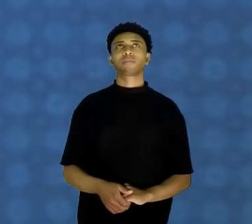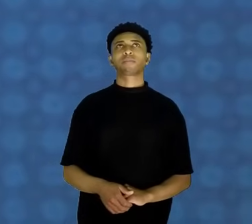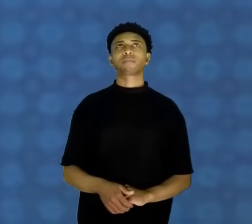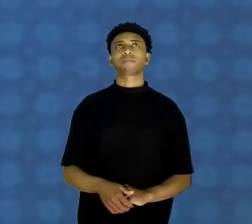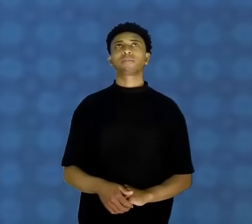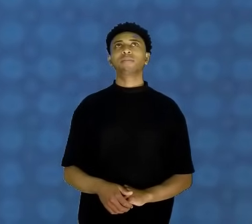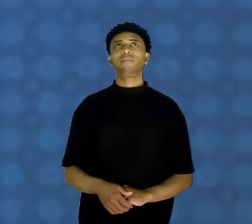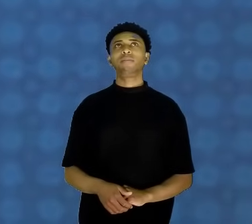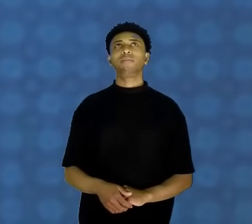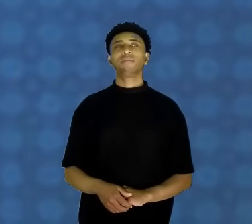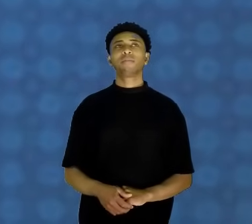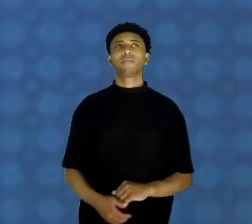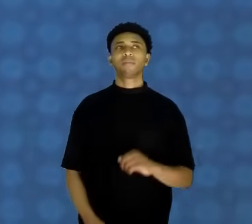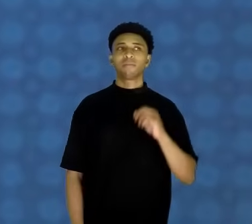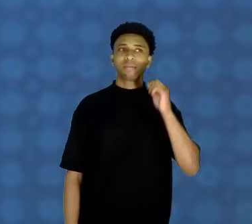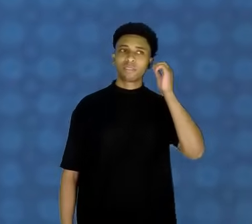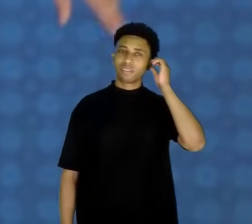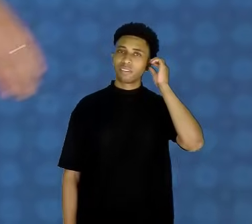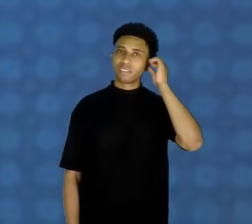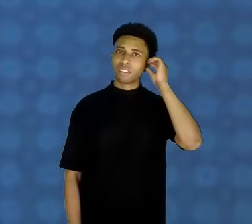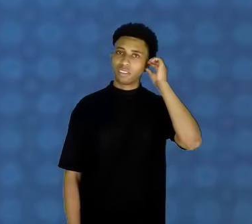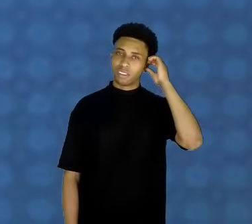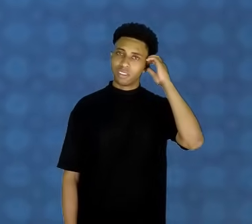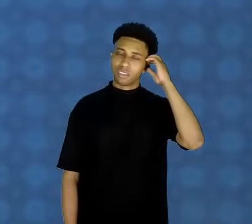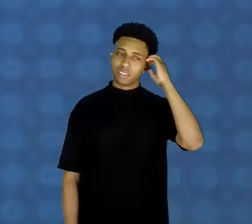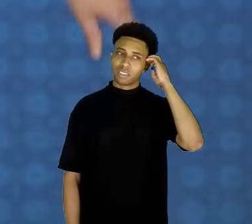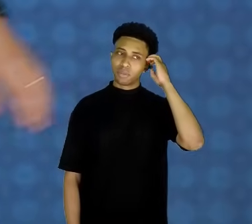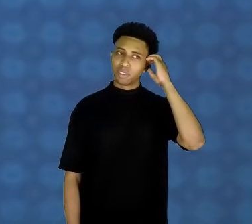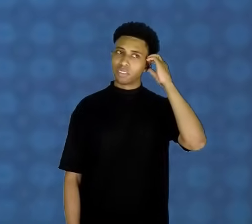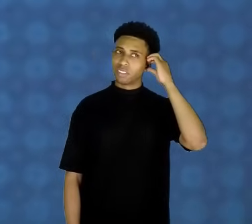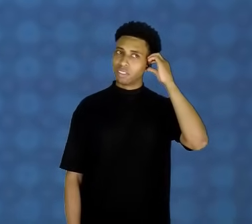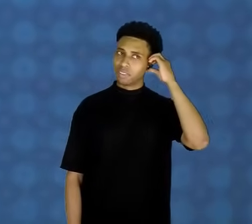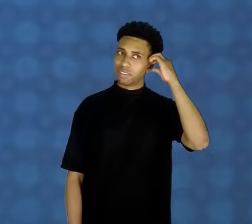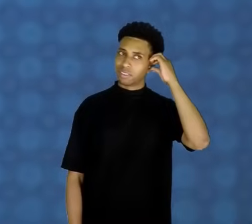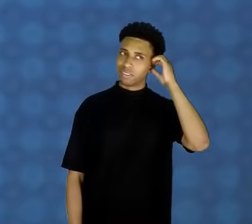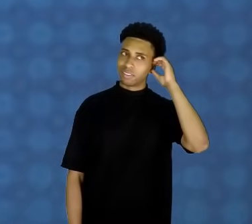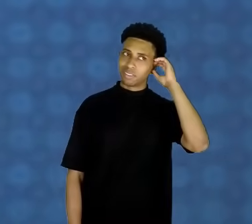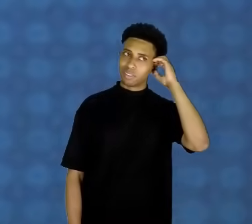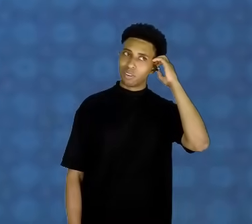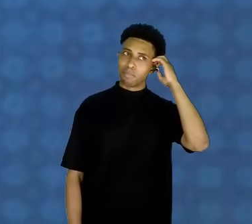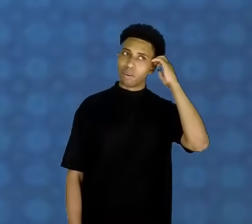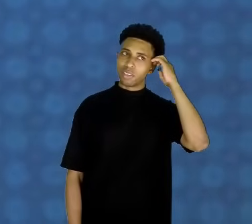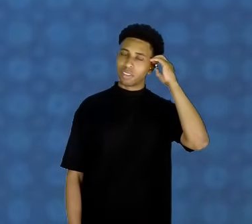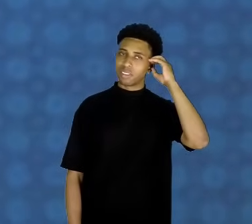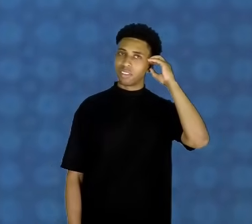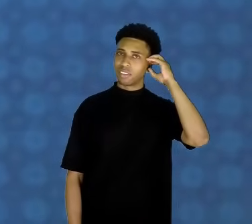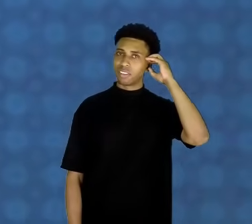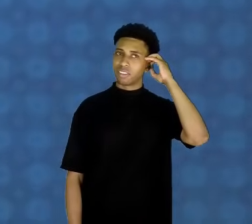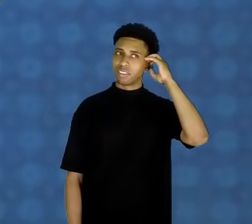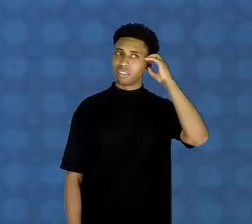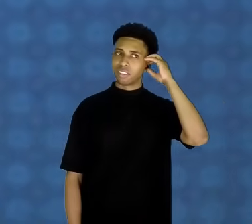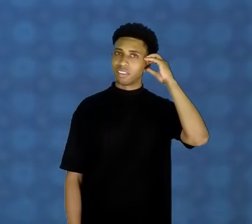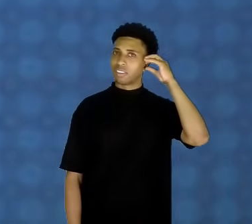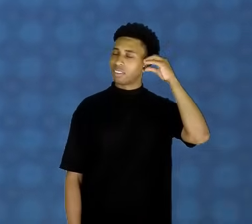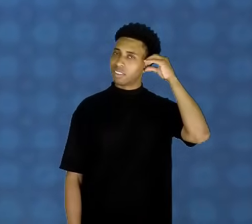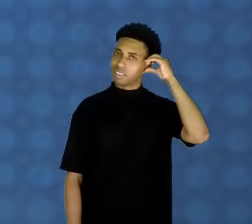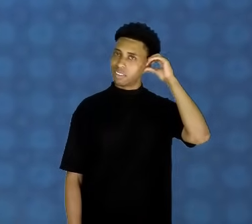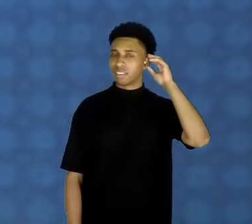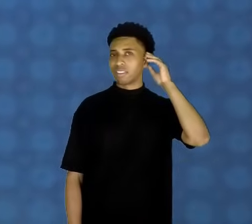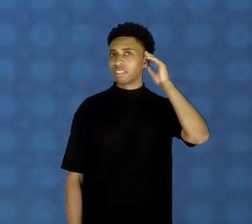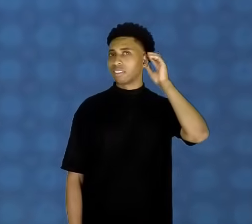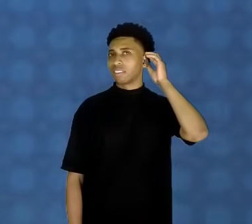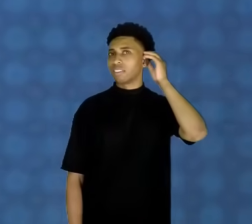entender que não é você, sou eu, o demônio vai embora, os problemas acabam, não é sobre você, é sobre mim, não é sobre a